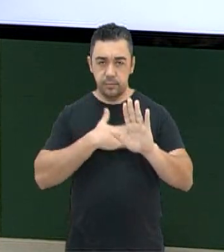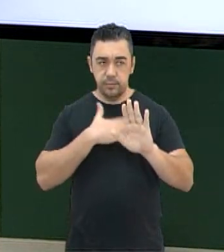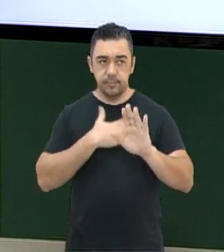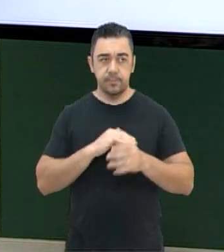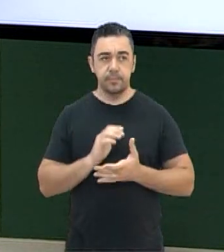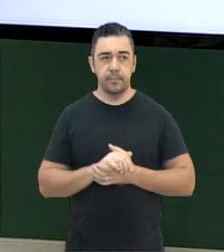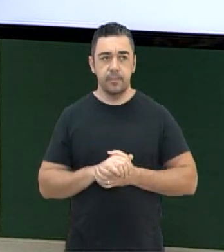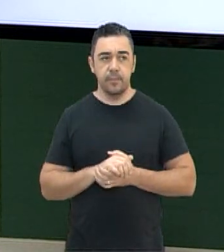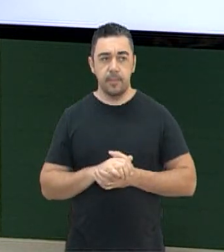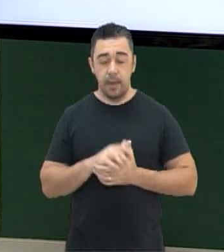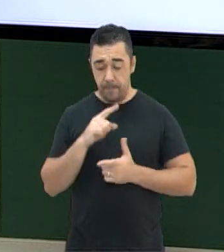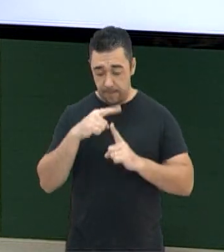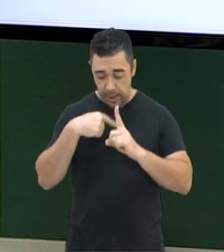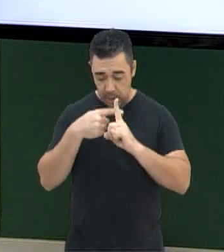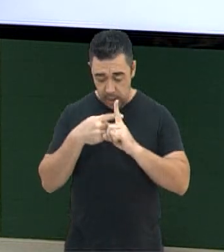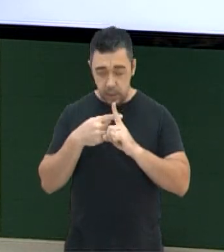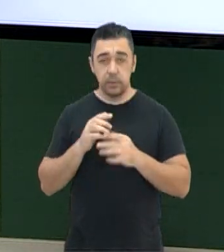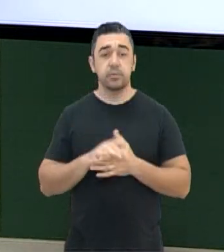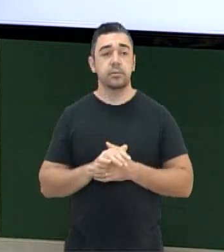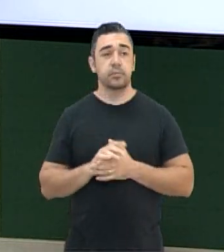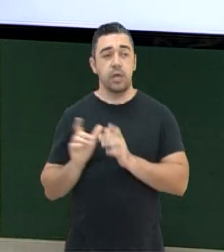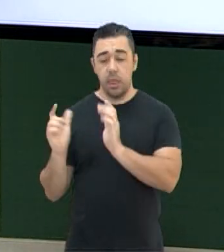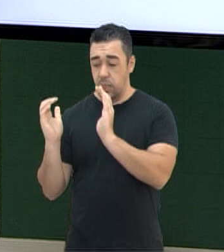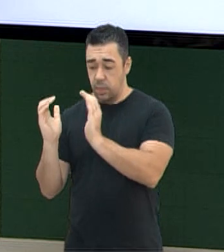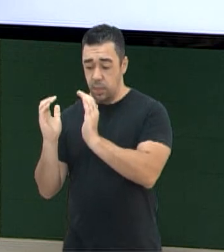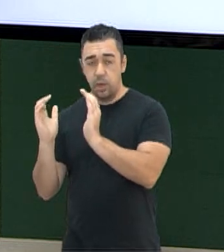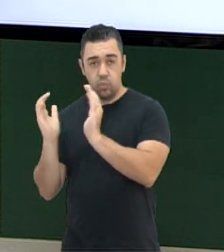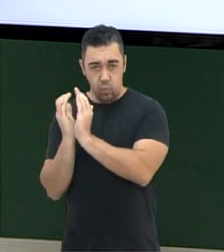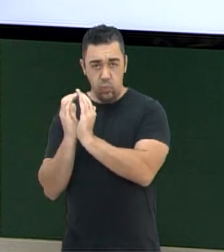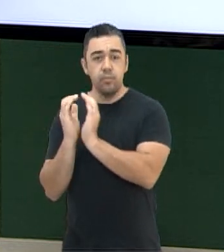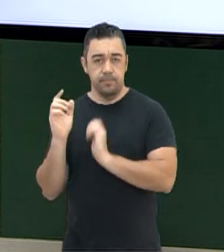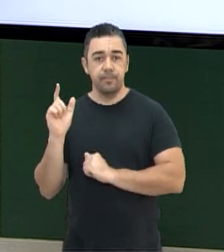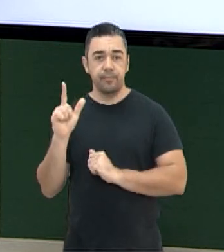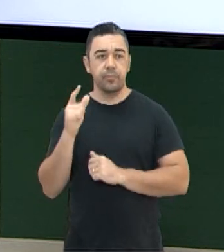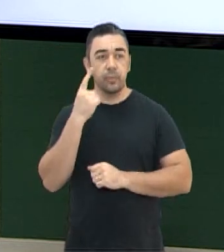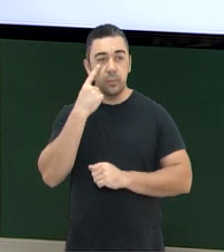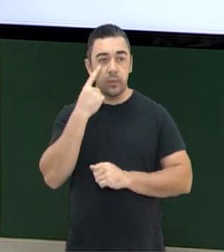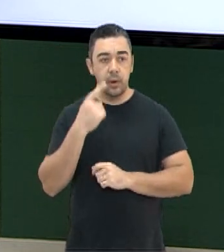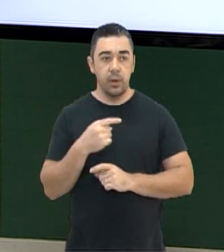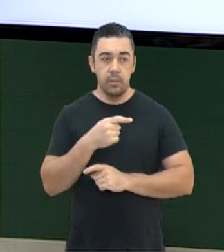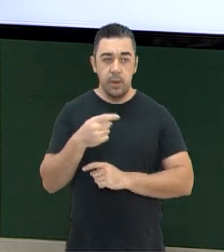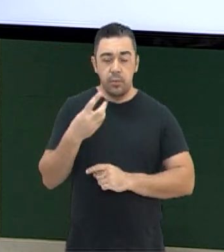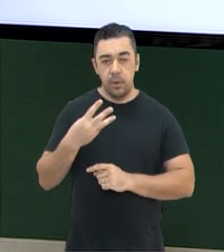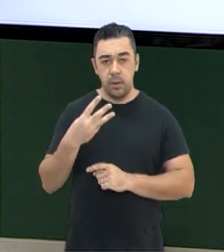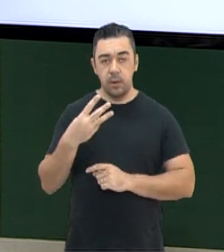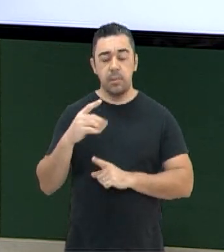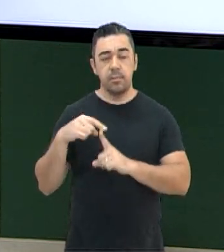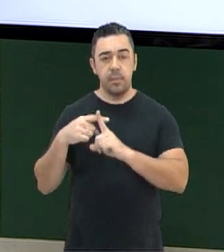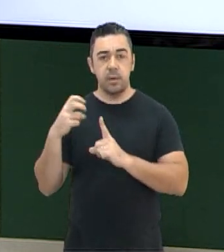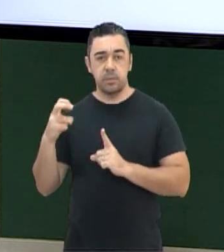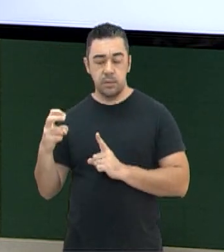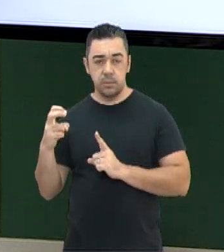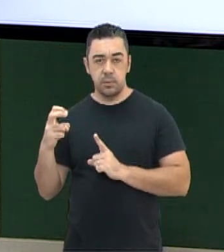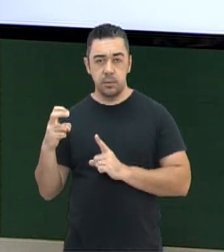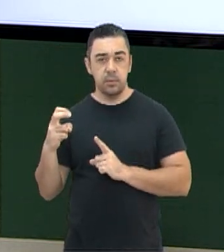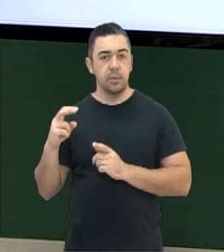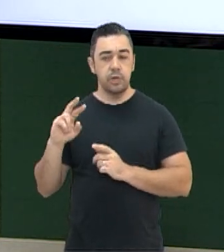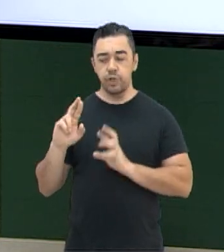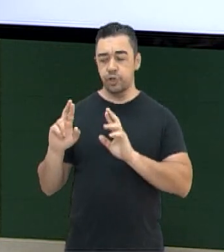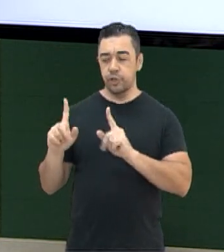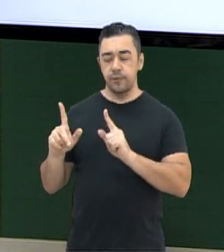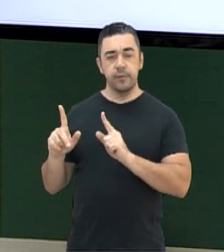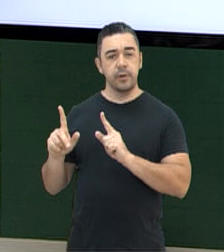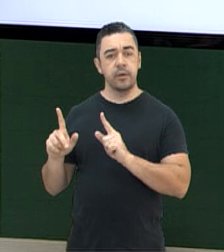terminei. Mais... Vamos trabalhar o que está dentro? Vamos lá. Menos 3 com mais 5, sinais